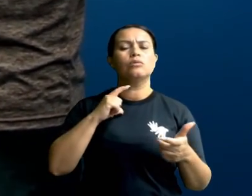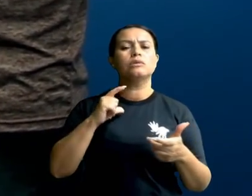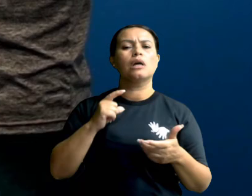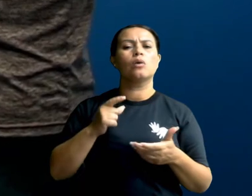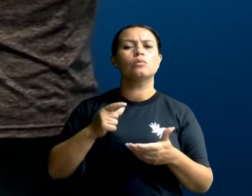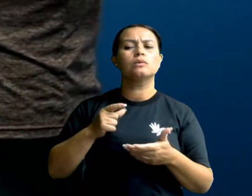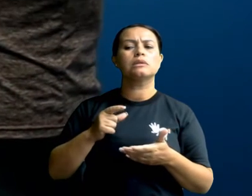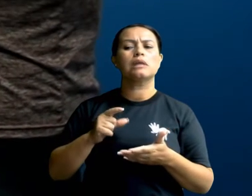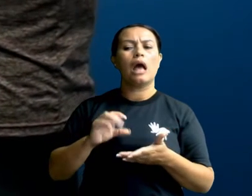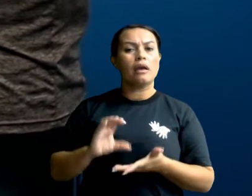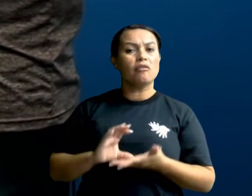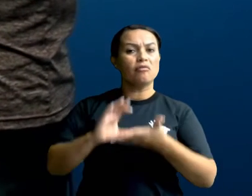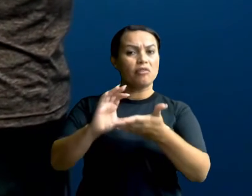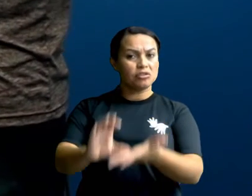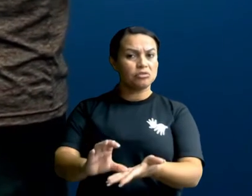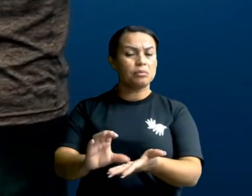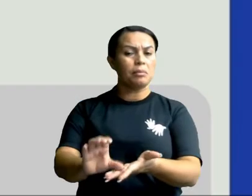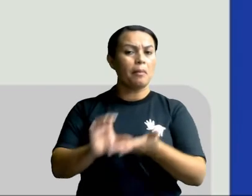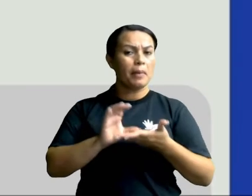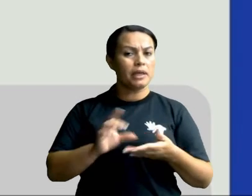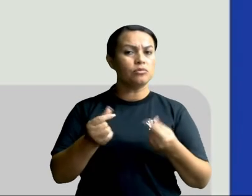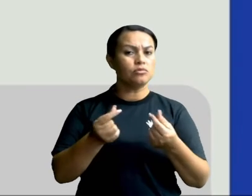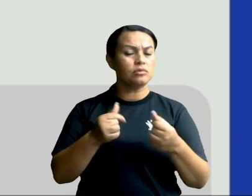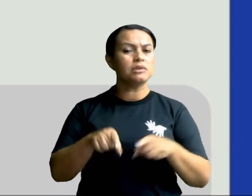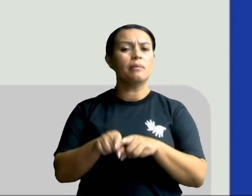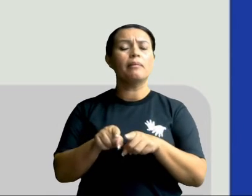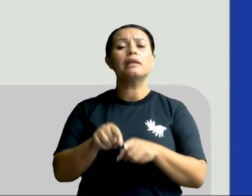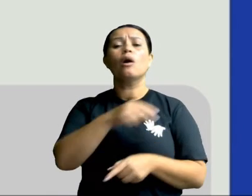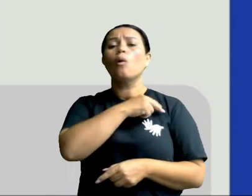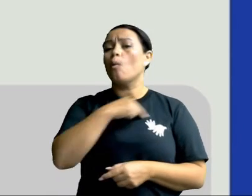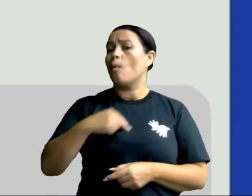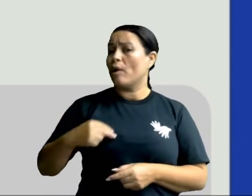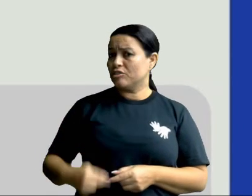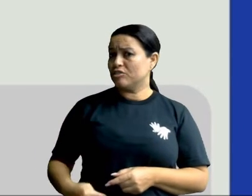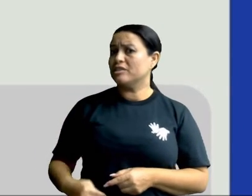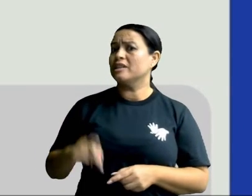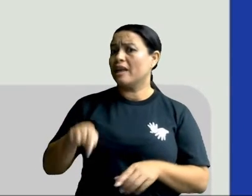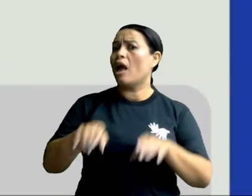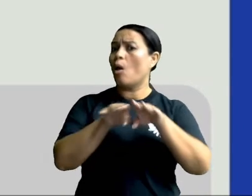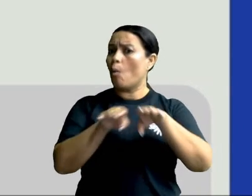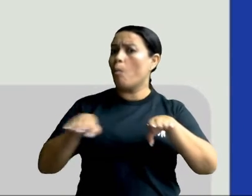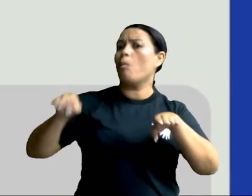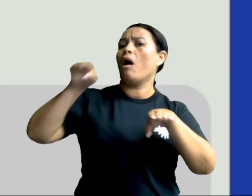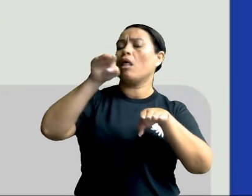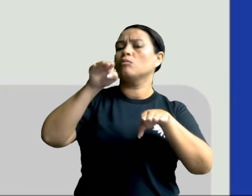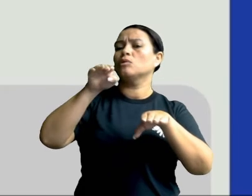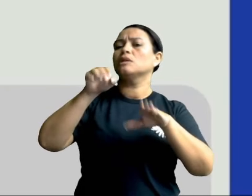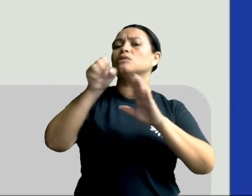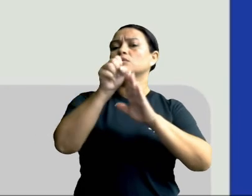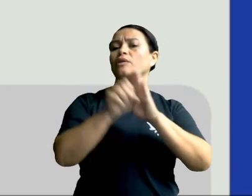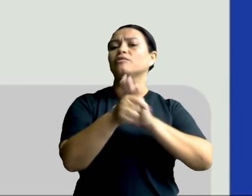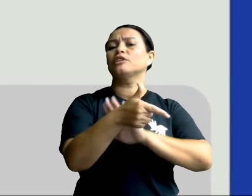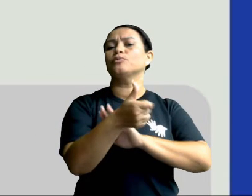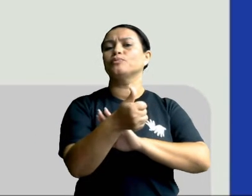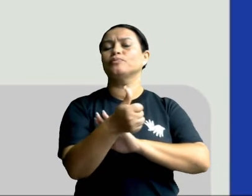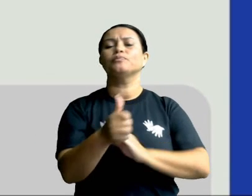investimentos. Então, sim, a China continua assim, despontando como uma grande potência do século XXI.